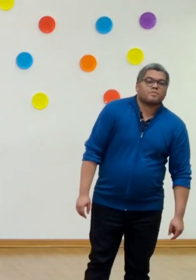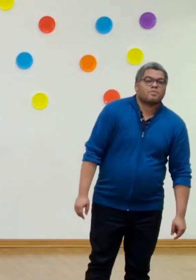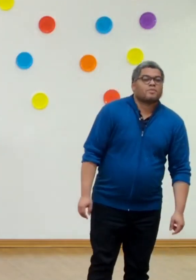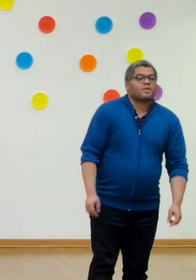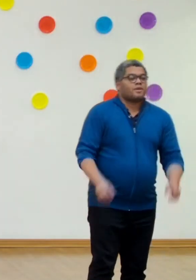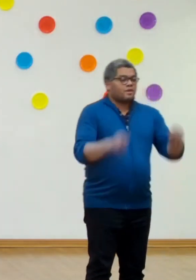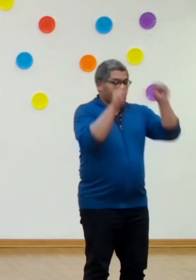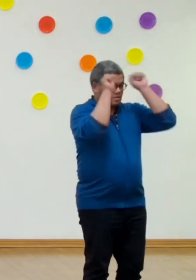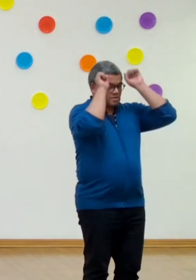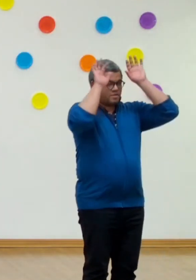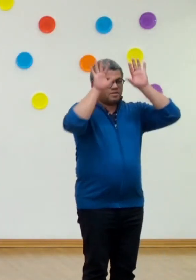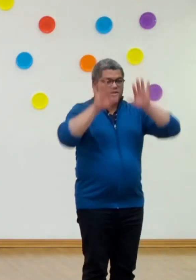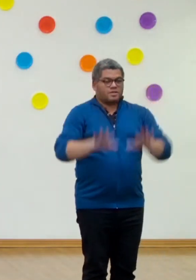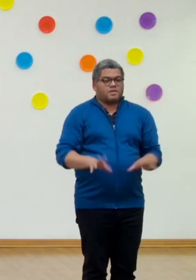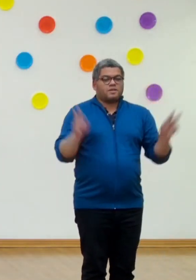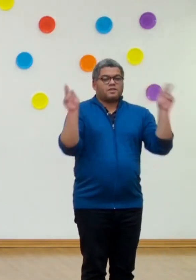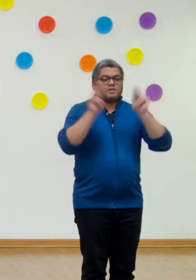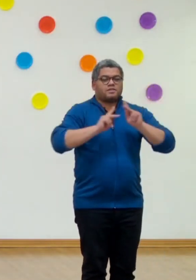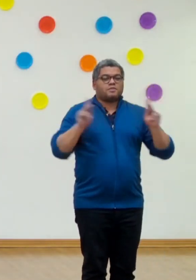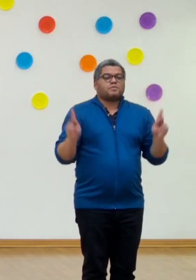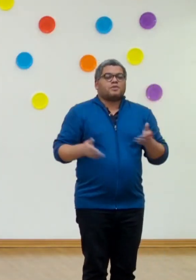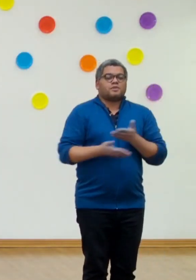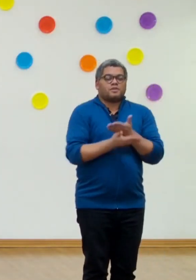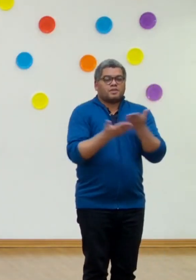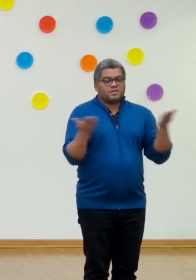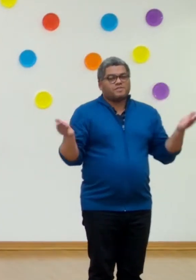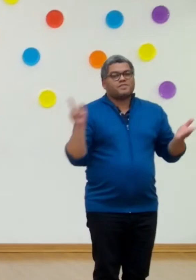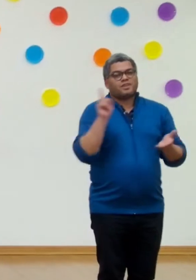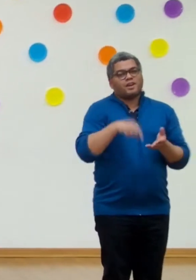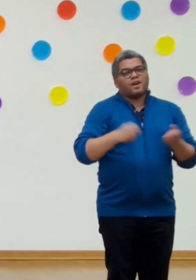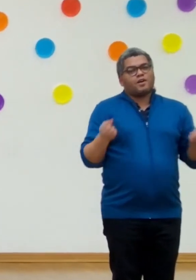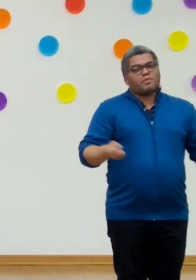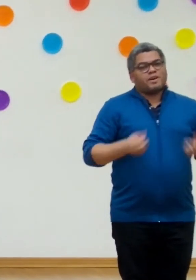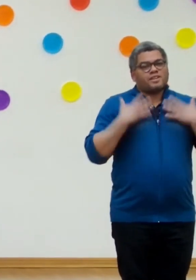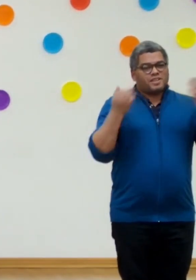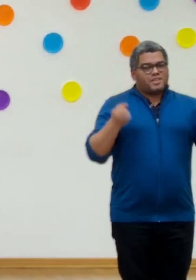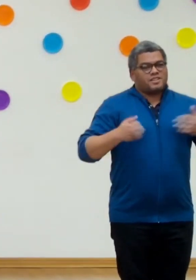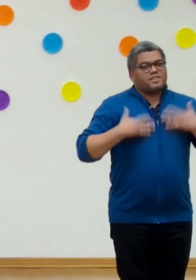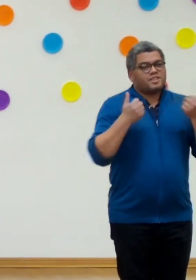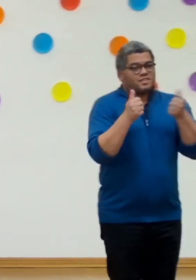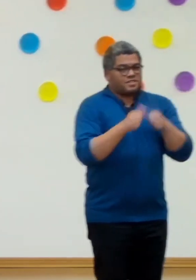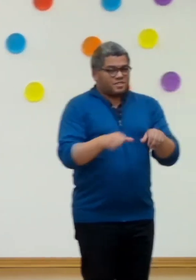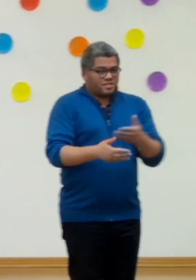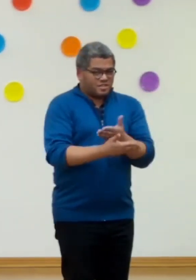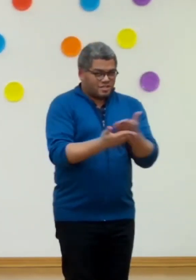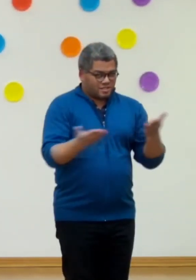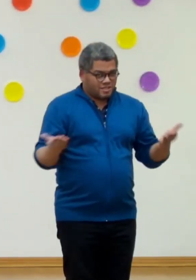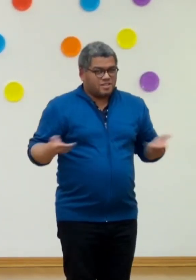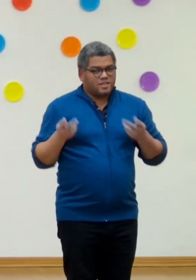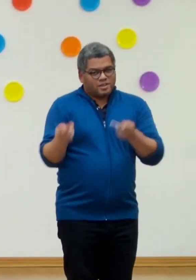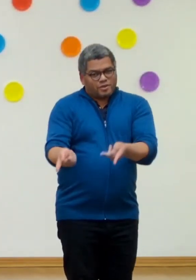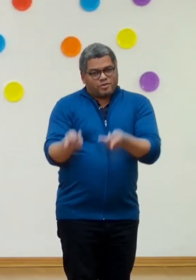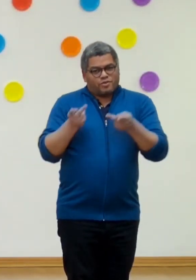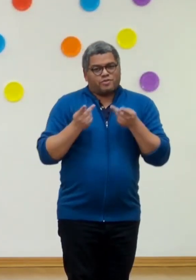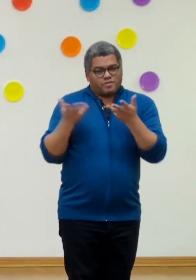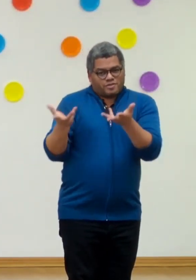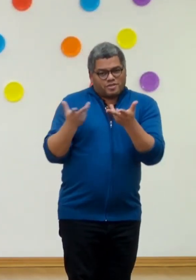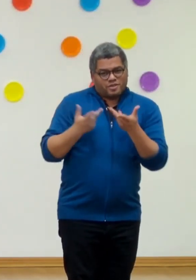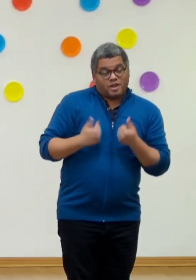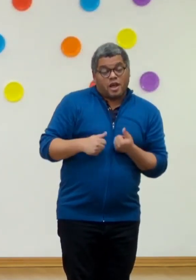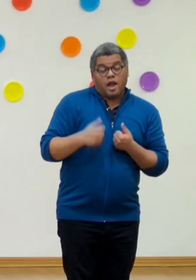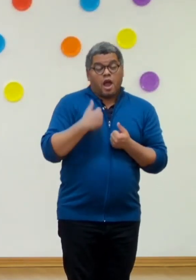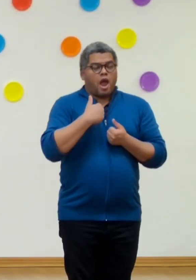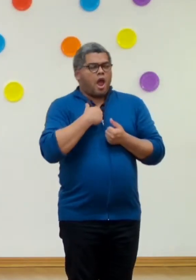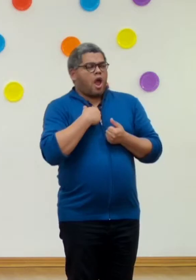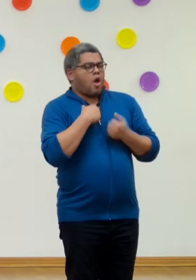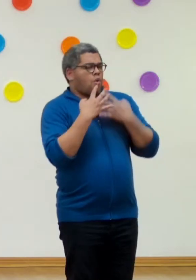Graça e paz a todos. É uma alegria estar aqui, atender ao convite. Confesso que fiquei